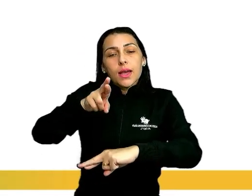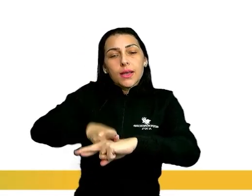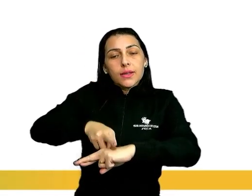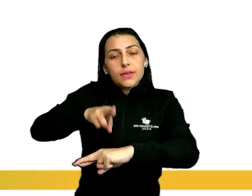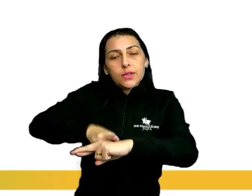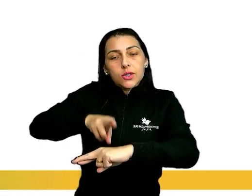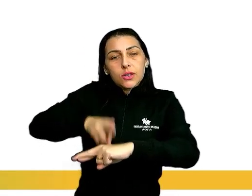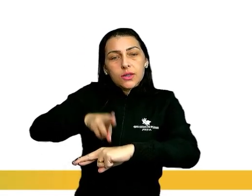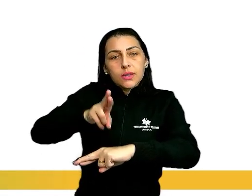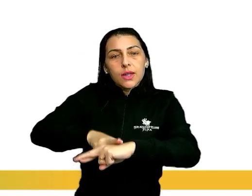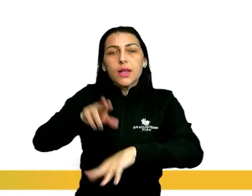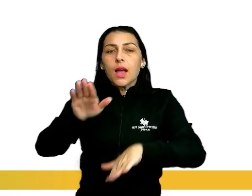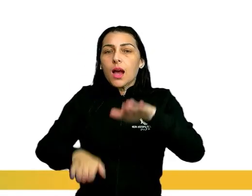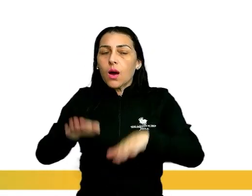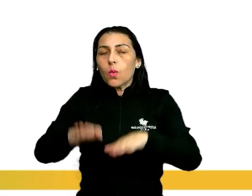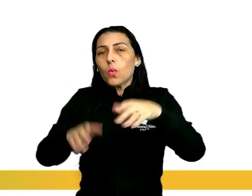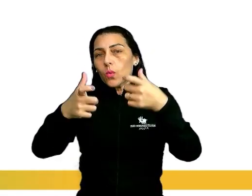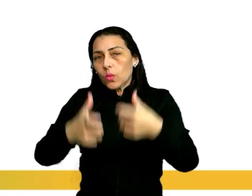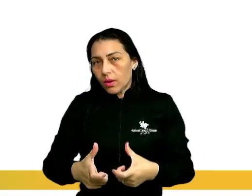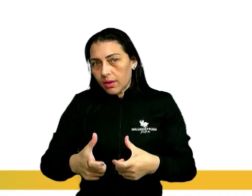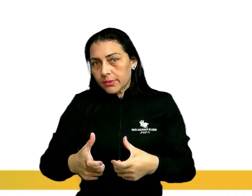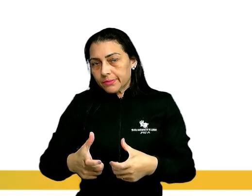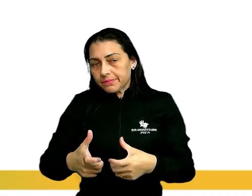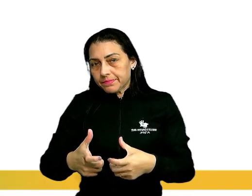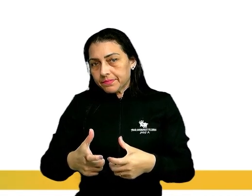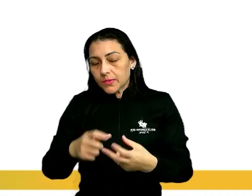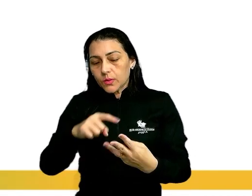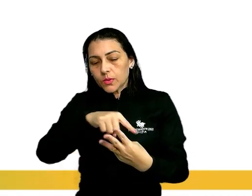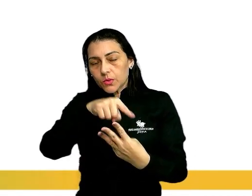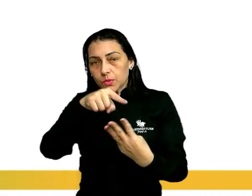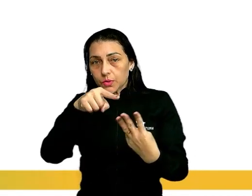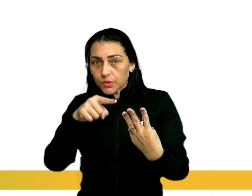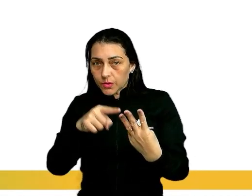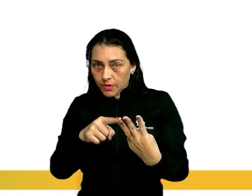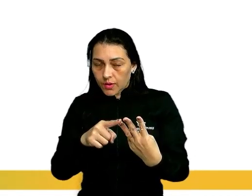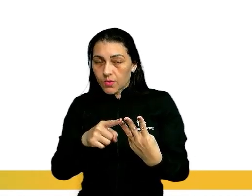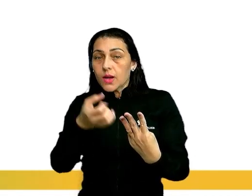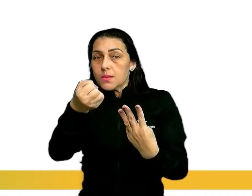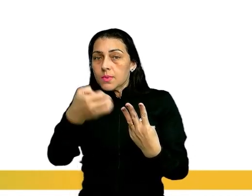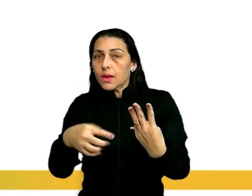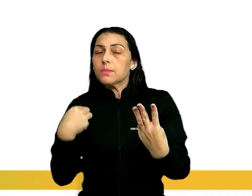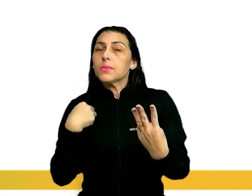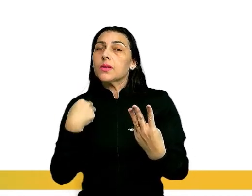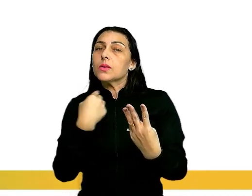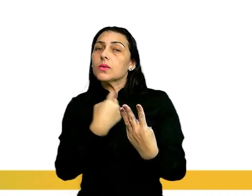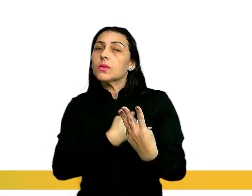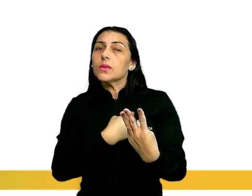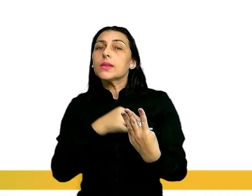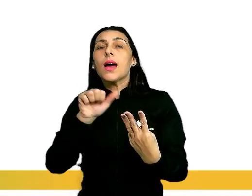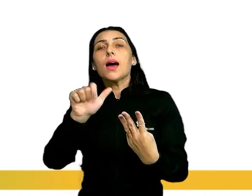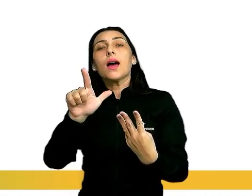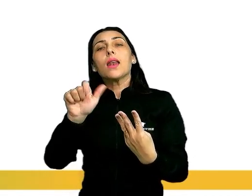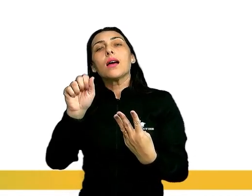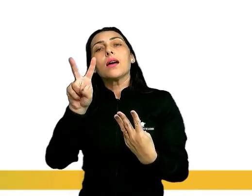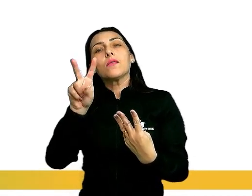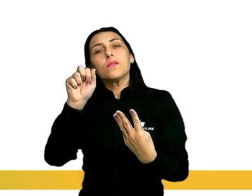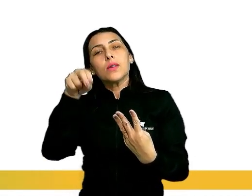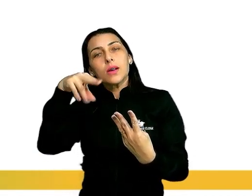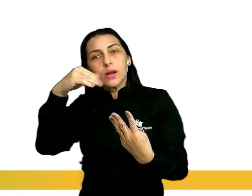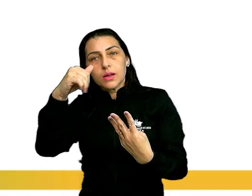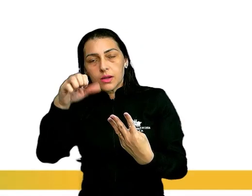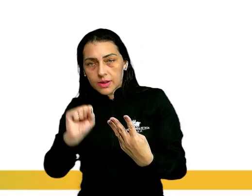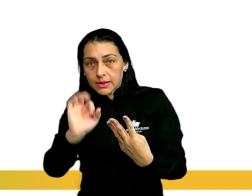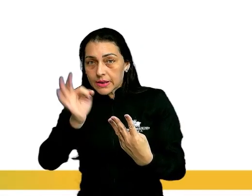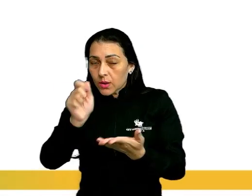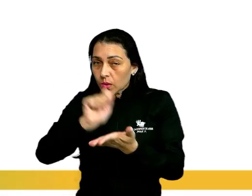resistente em determinado lugar então esses três pontos vai definir pra gente as alavancas correto